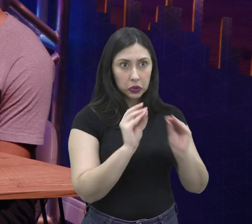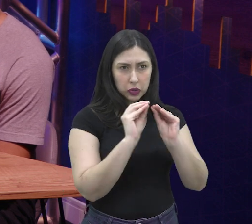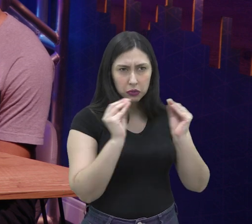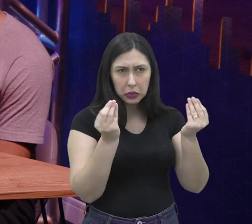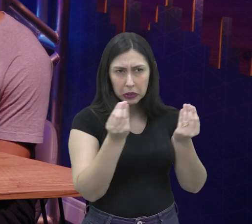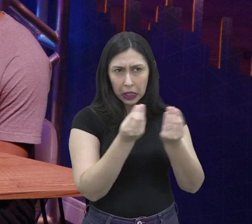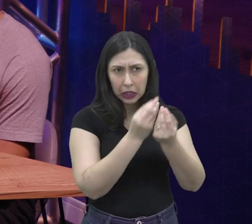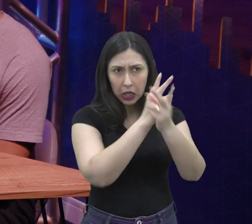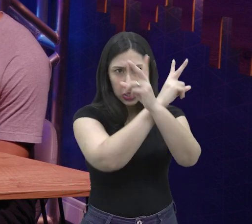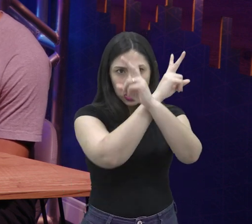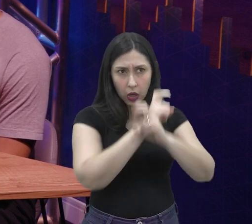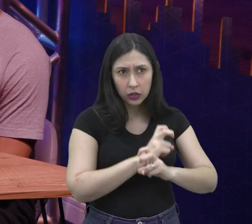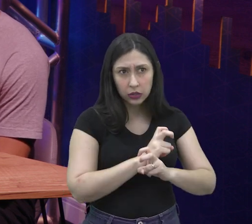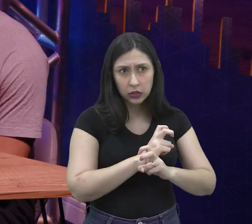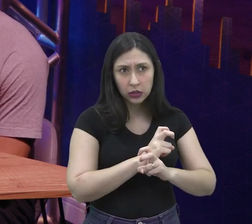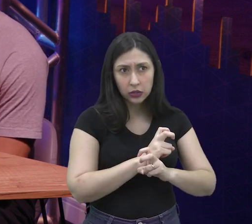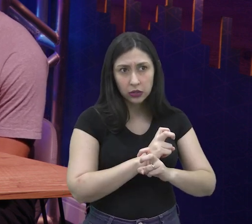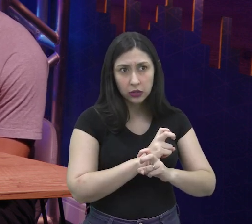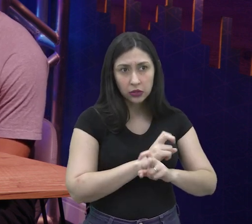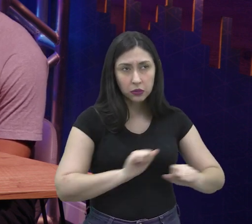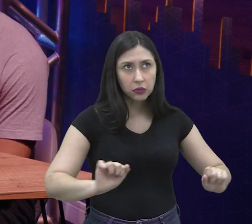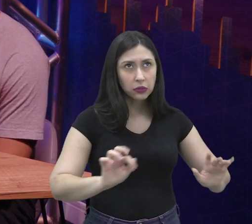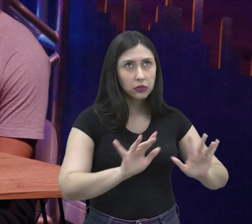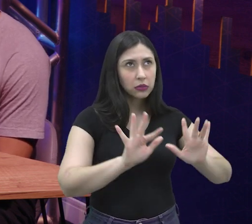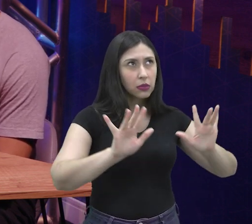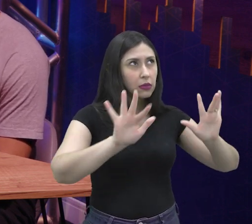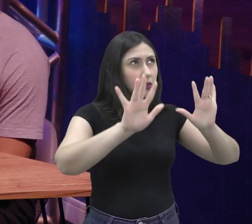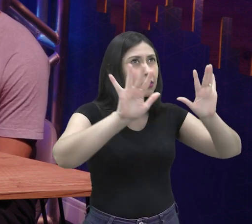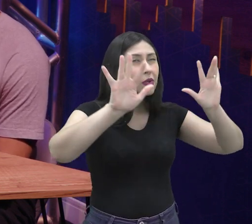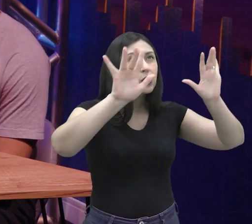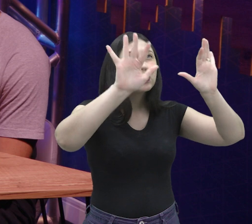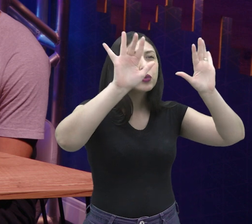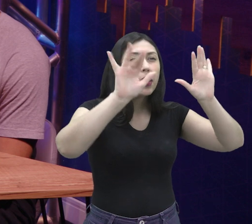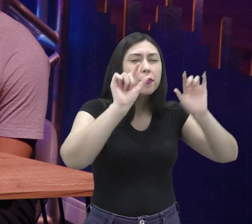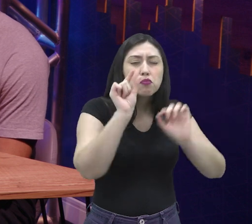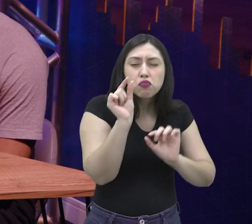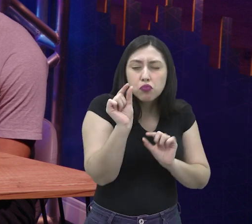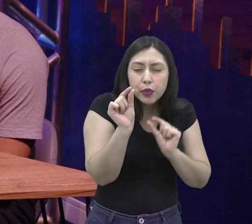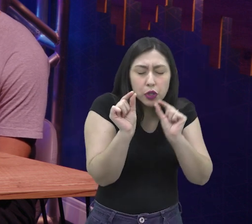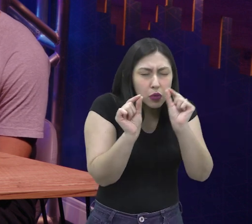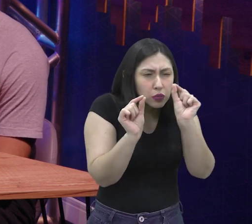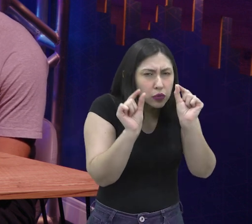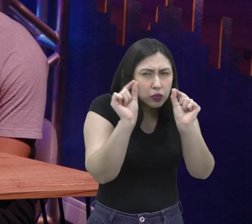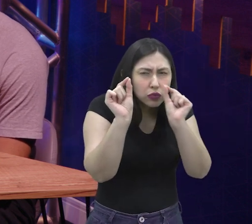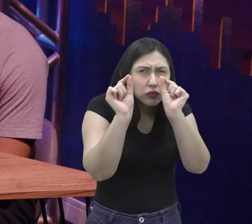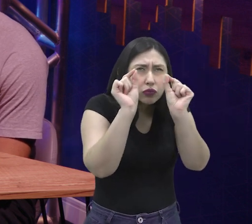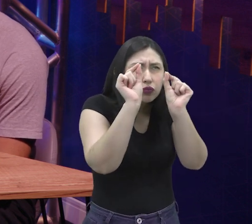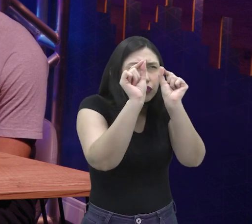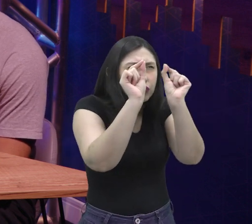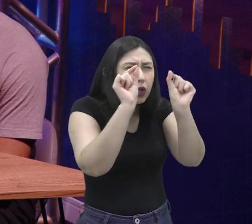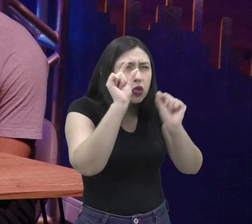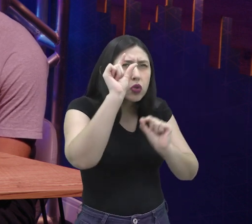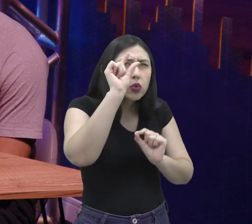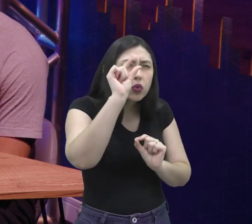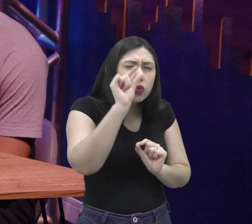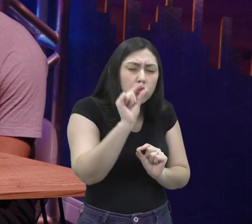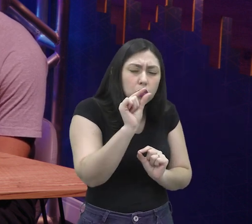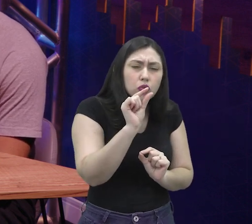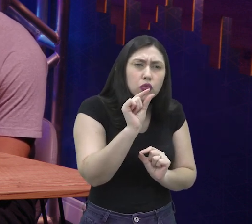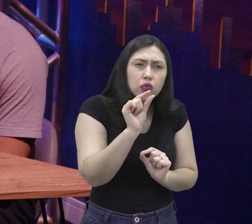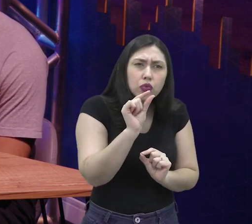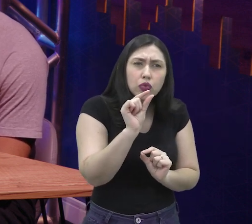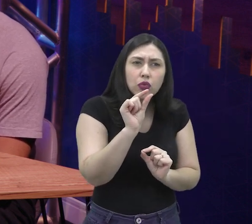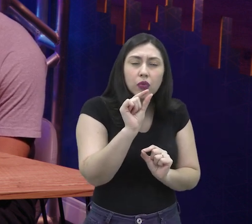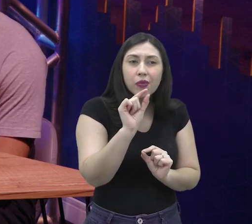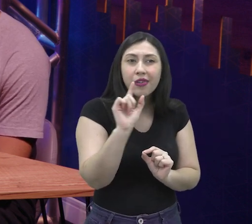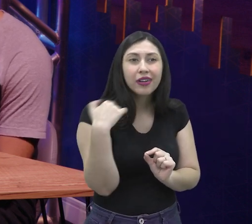substâncias, né, que são tóxicas, elas são liberadas no ar em, assim, micropartículas, são partículas muito pequenas, menores do que